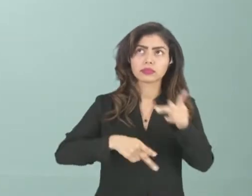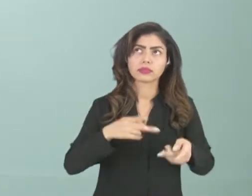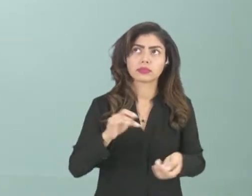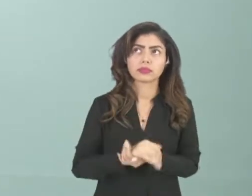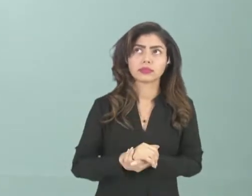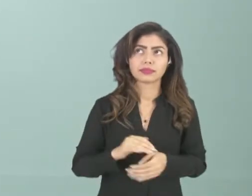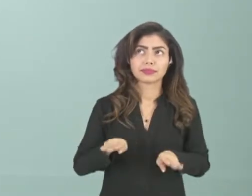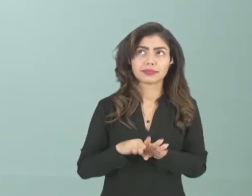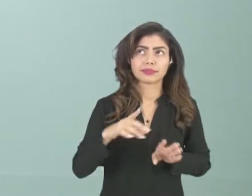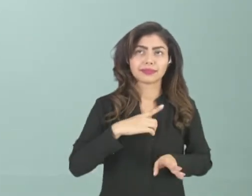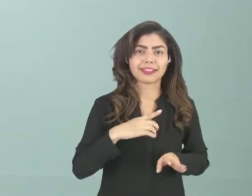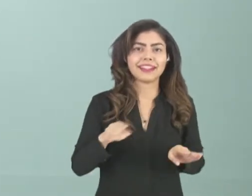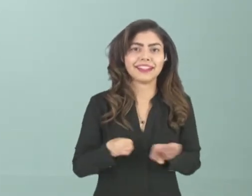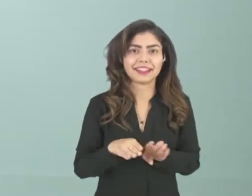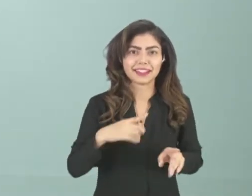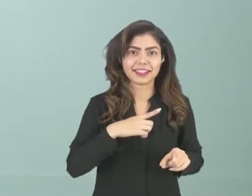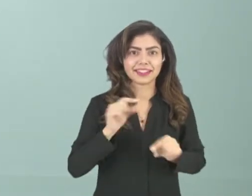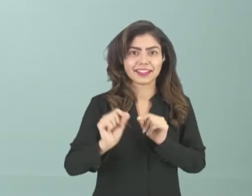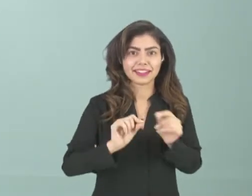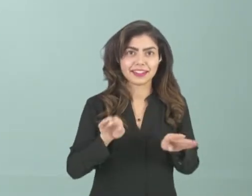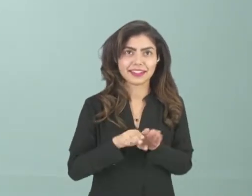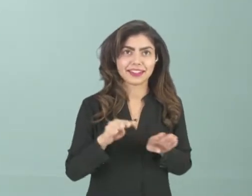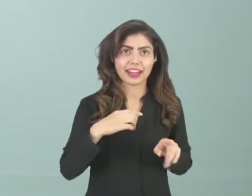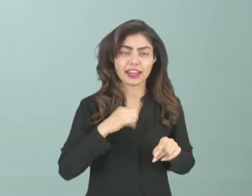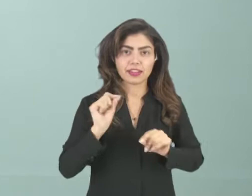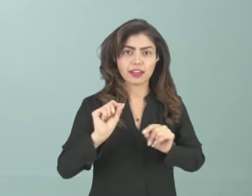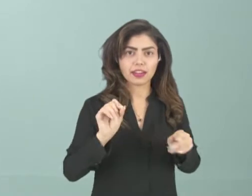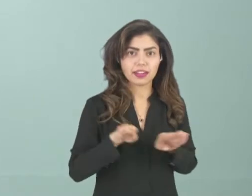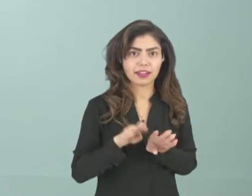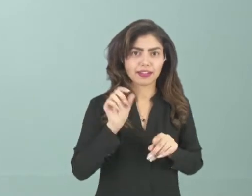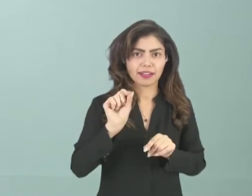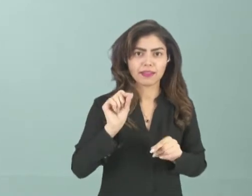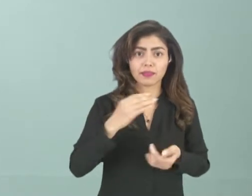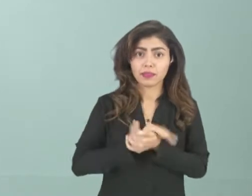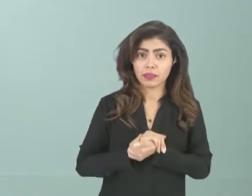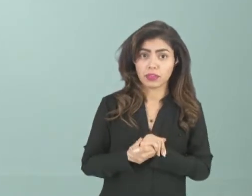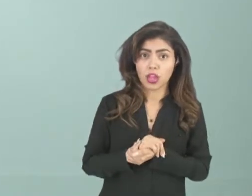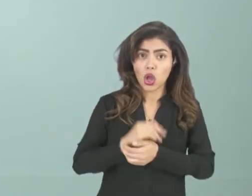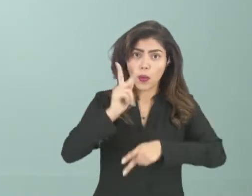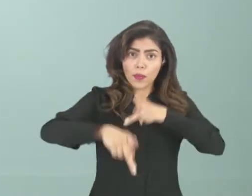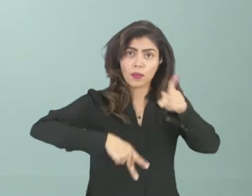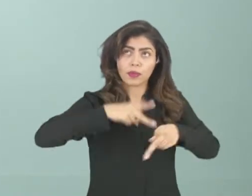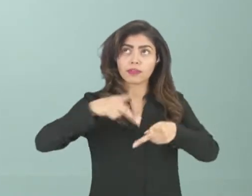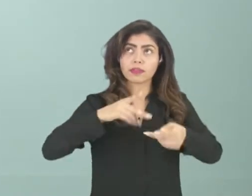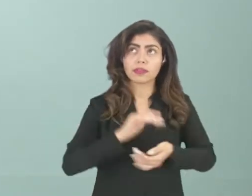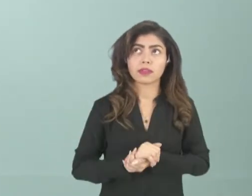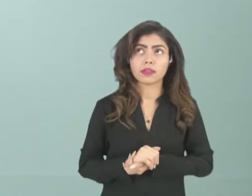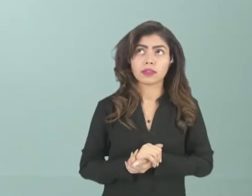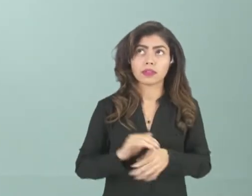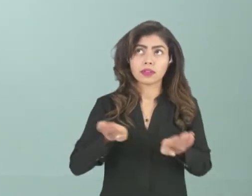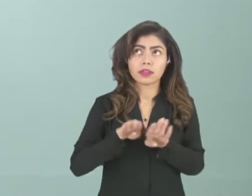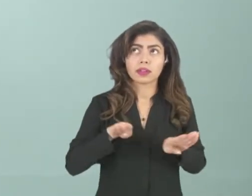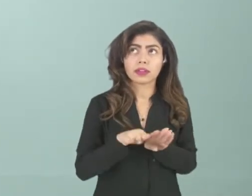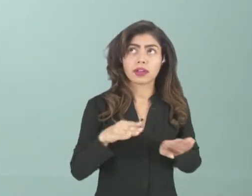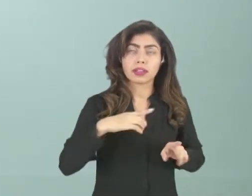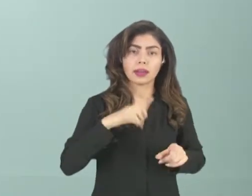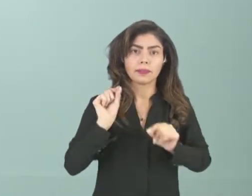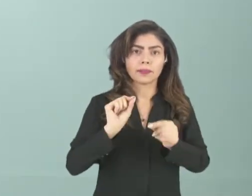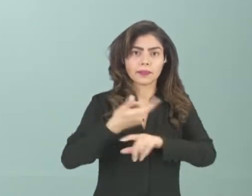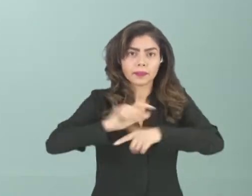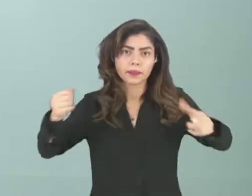rural. E aí, com o crescimento dessas indústrias e aí a população rural se deslocando